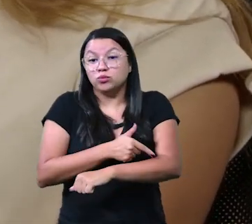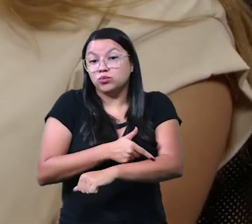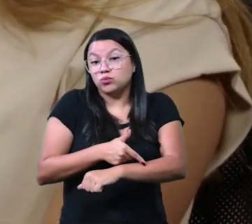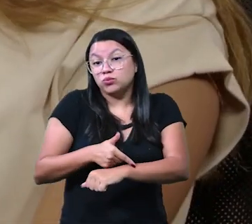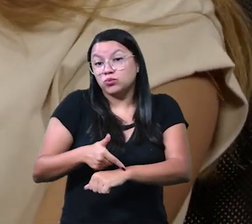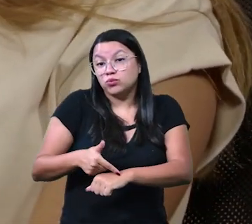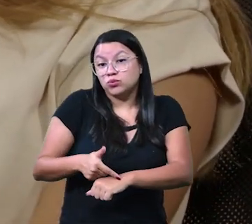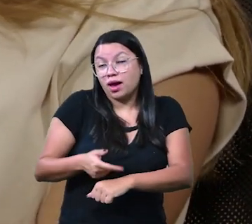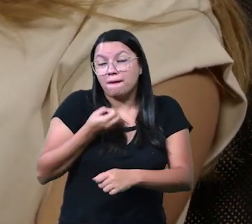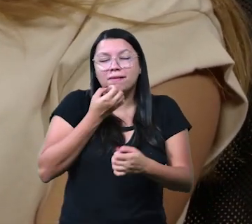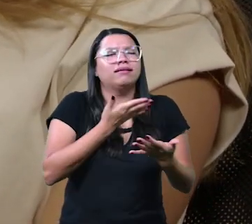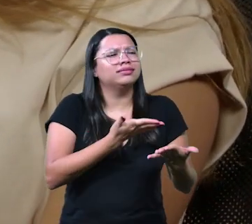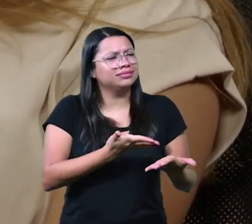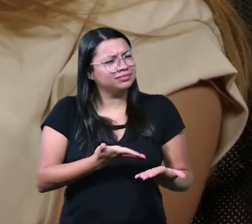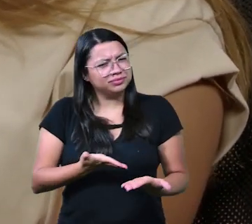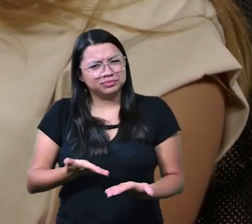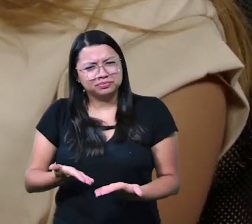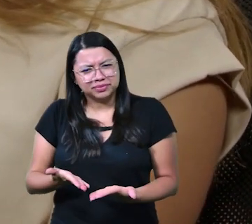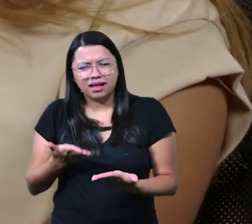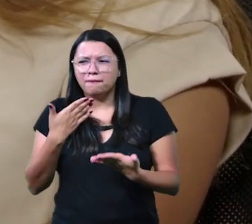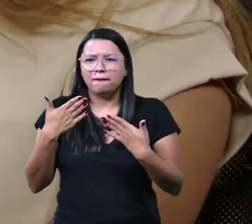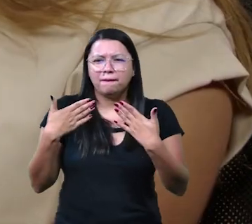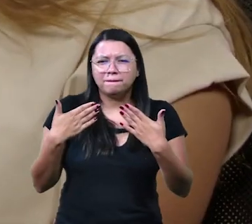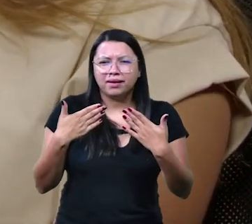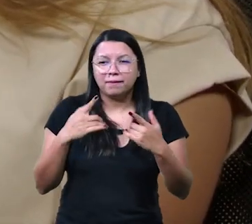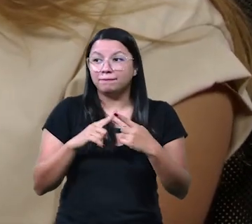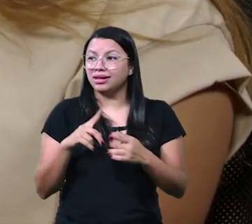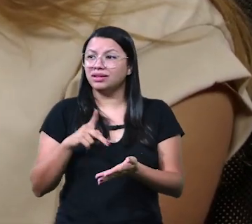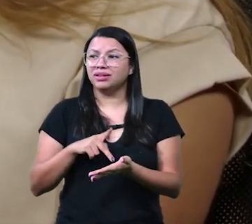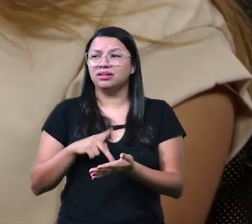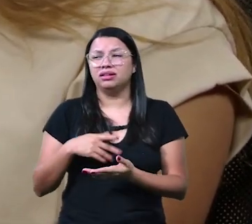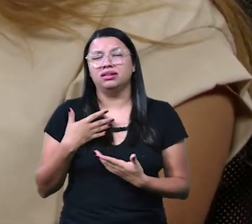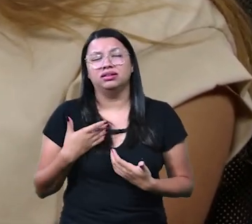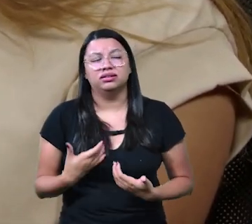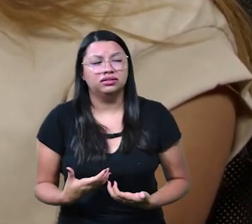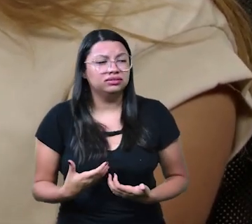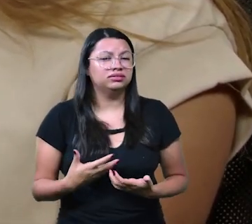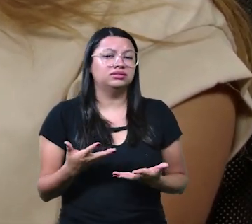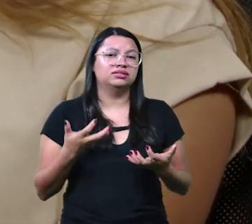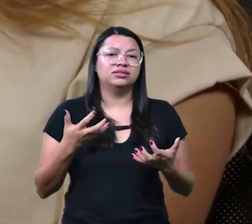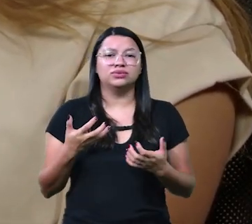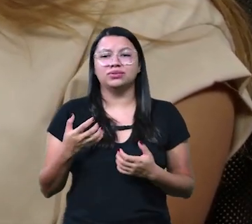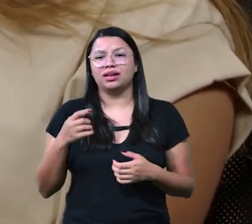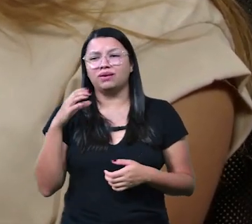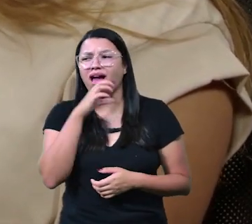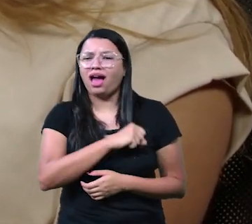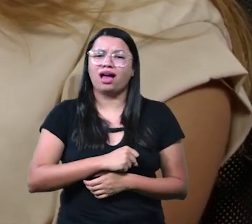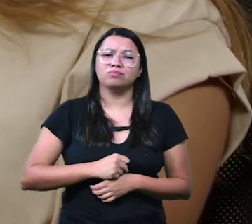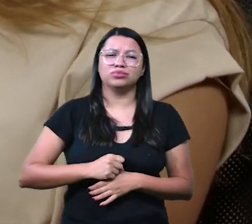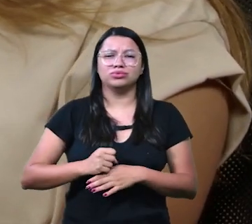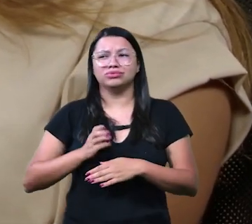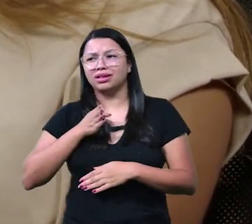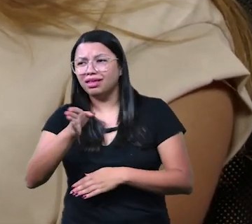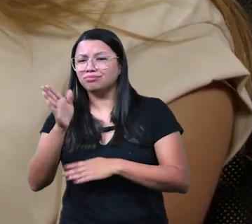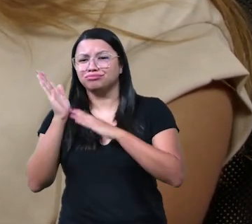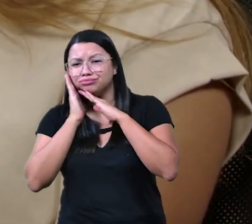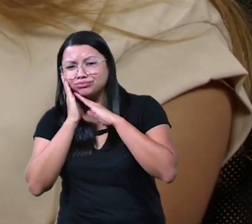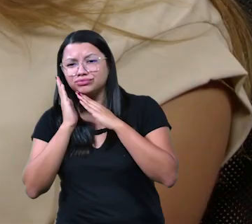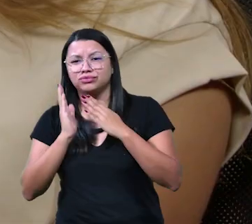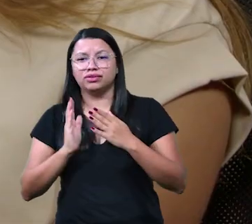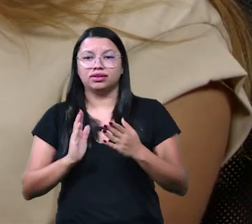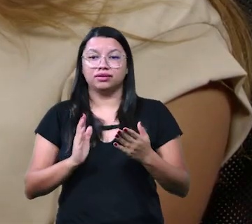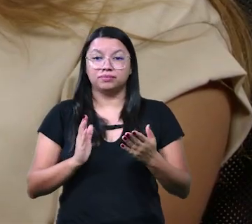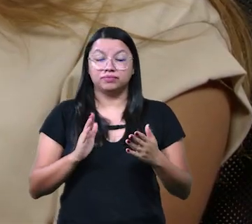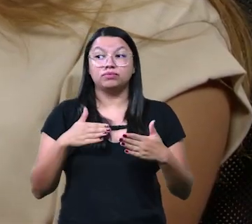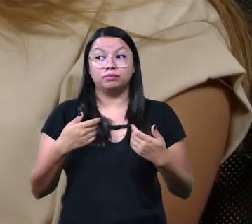ser hospitaleiro ali, querendo puxar papo, quando, na verdade, ele está cansado, ele só quer fazer um check-in rápido e acessar o quarto.